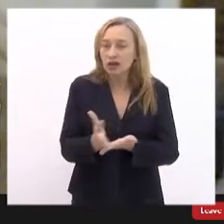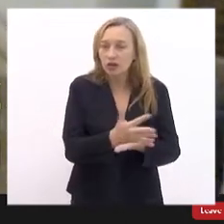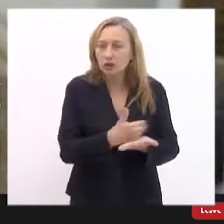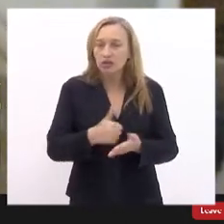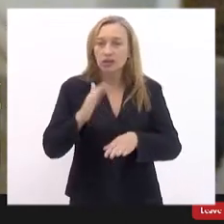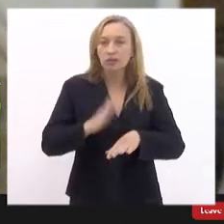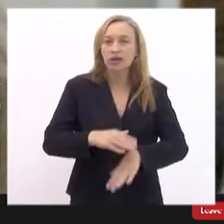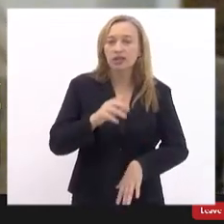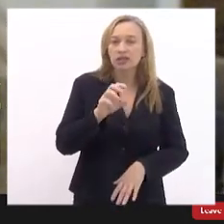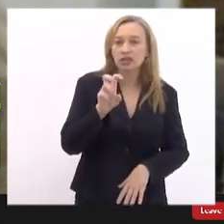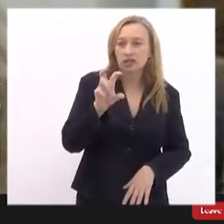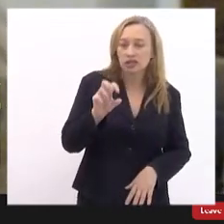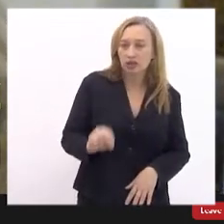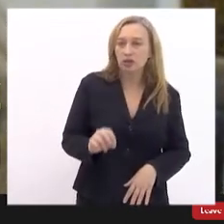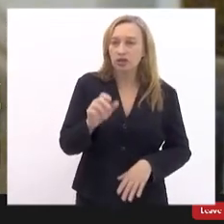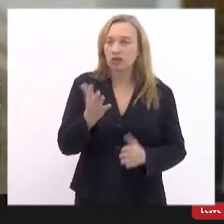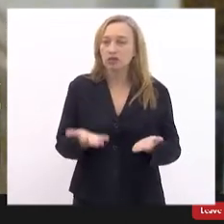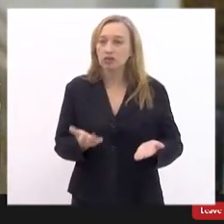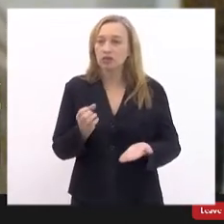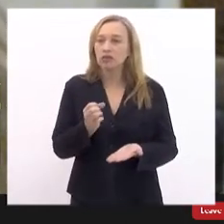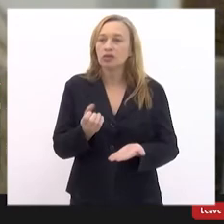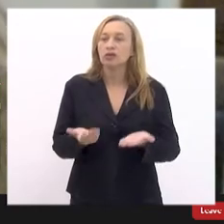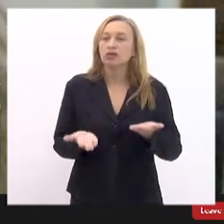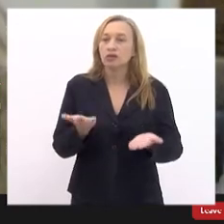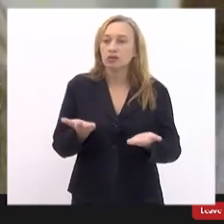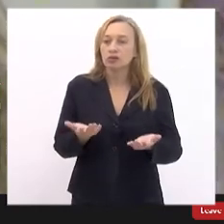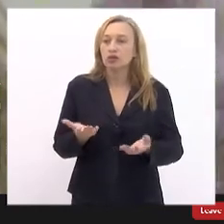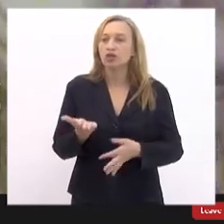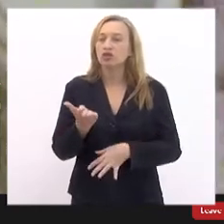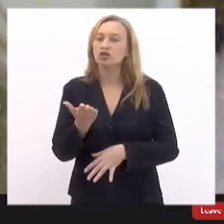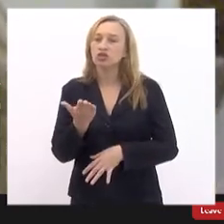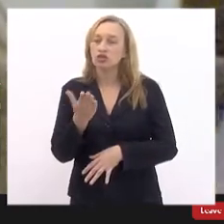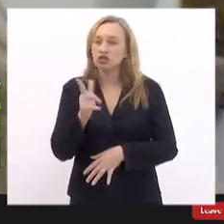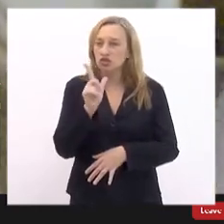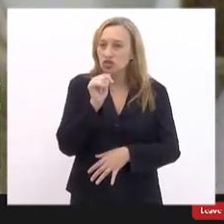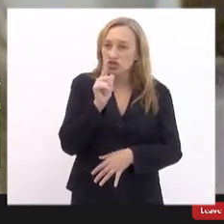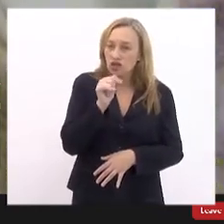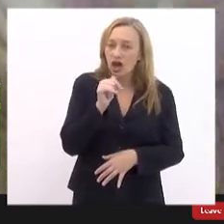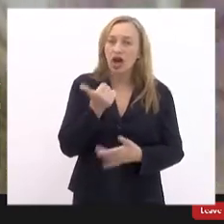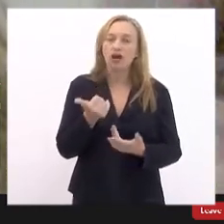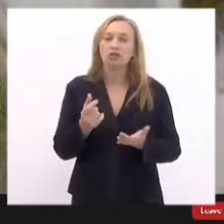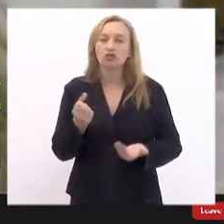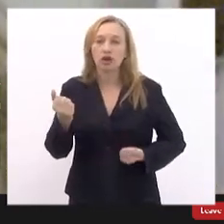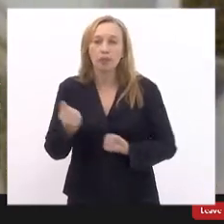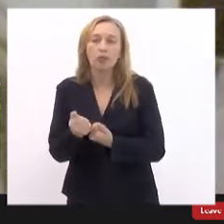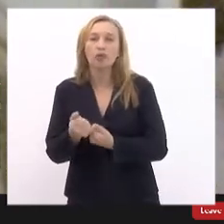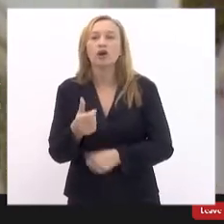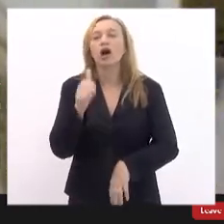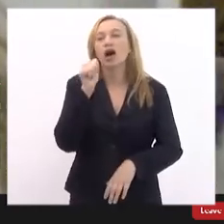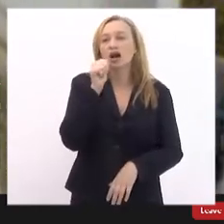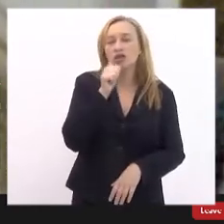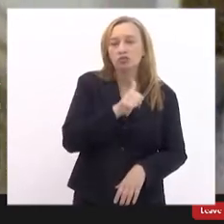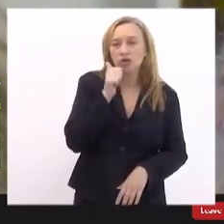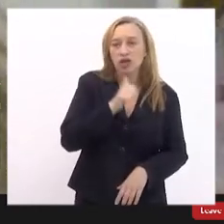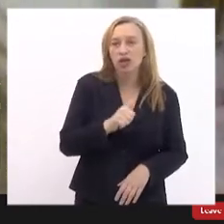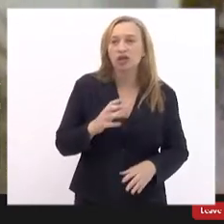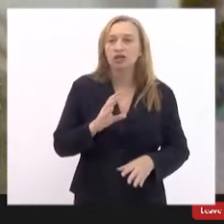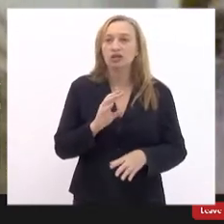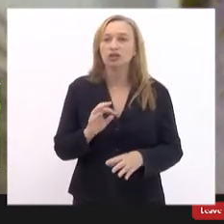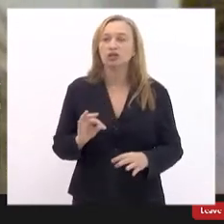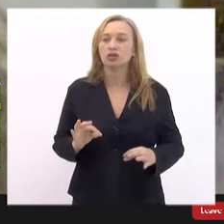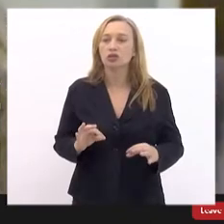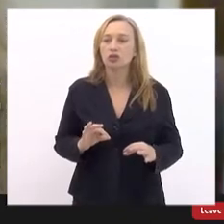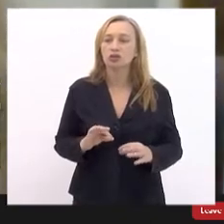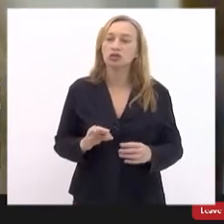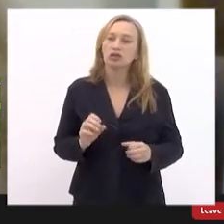50 toneladas de apoio de água, de apoio às mulheres, e dentro do possível a